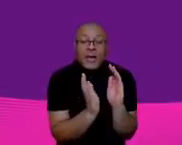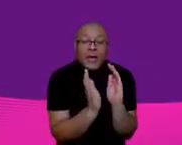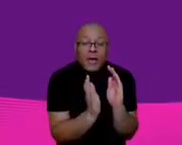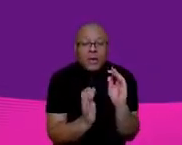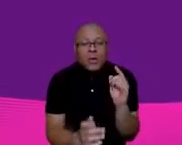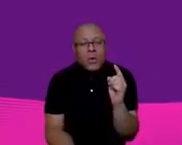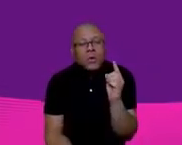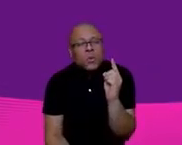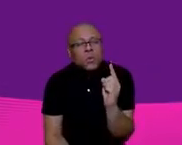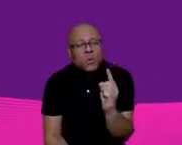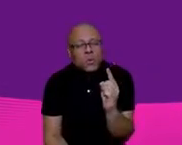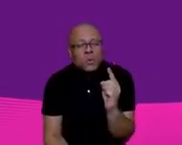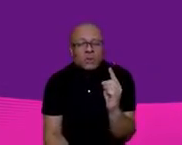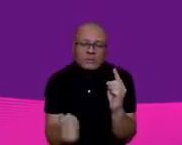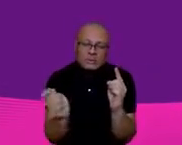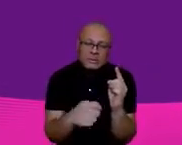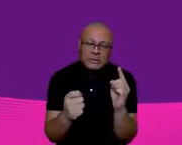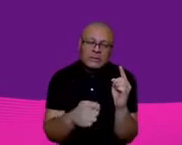menor do que o da tíbia,